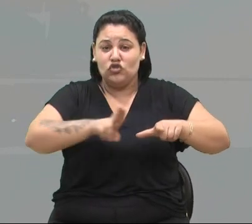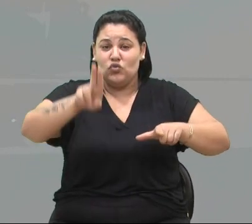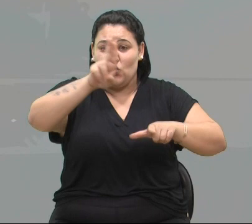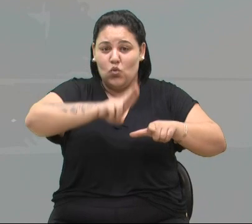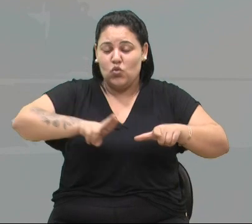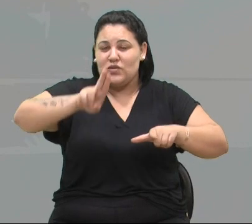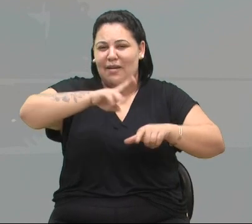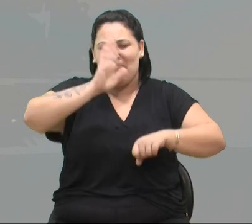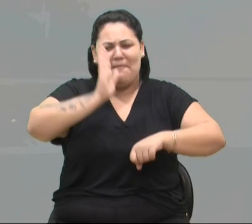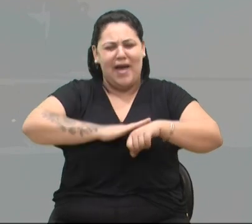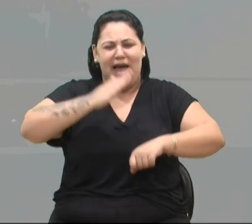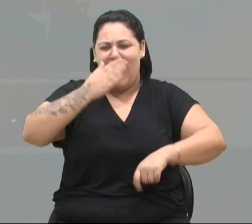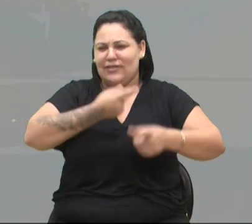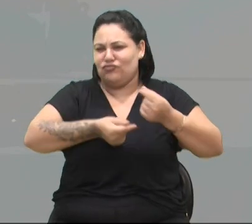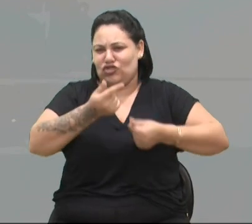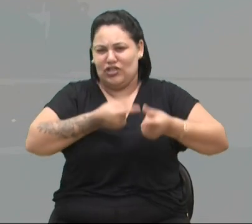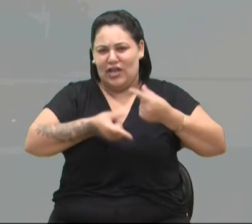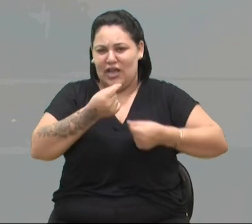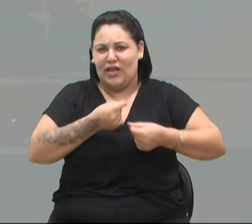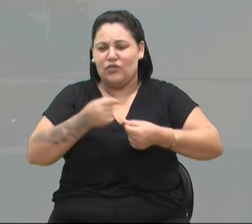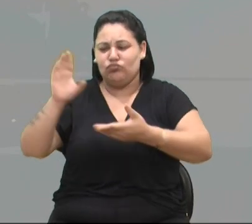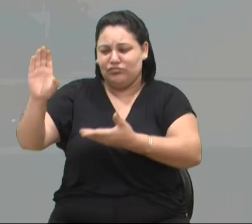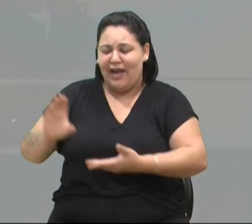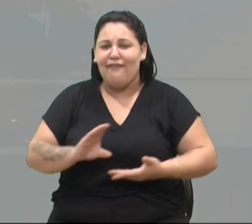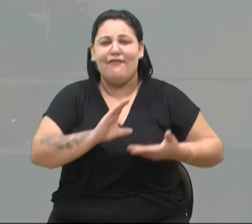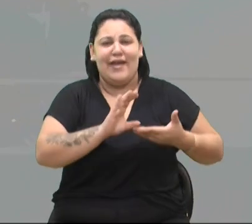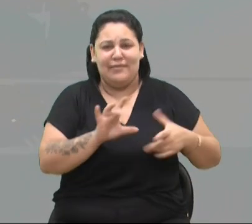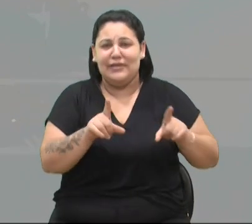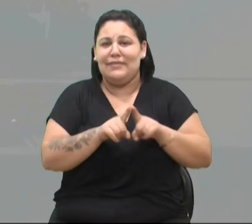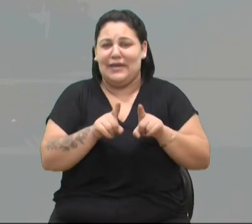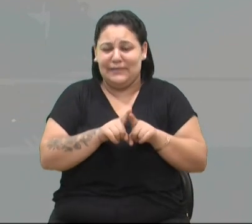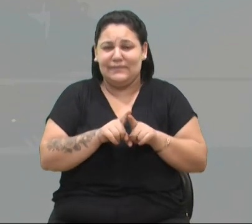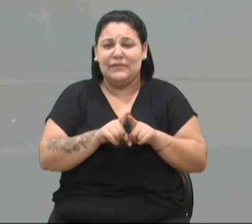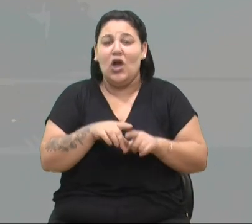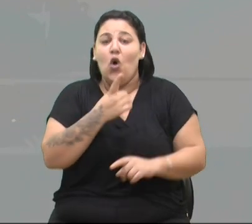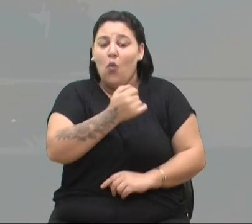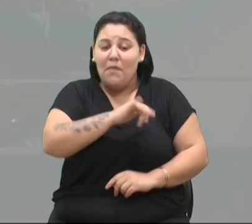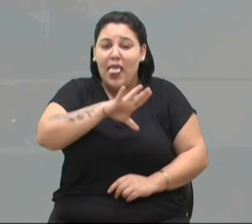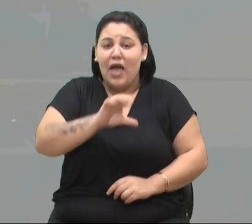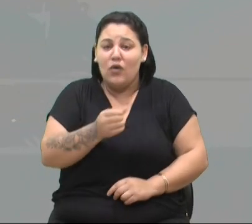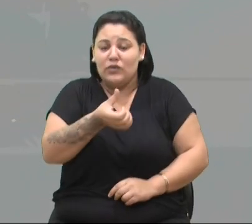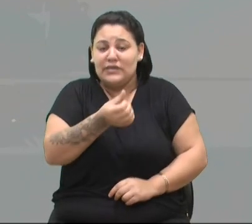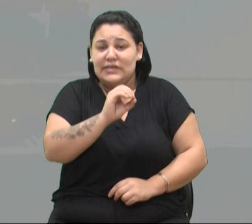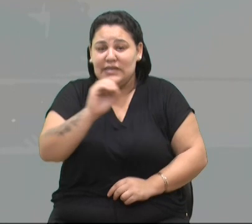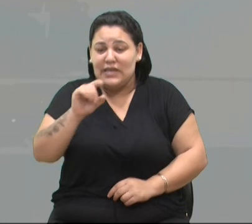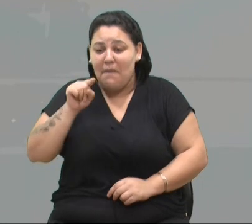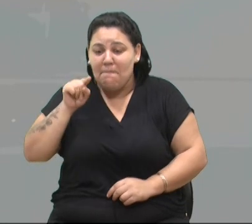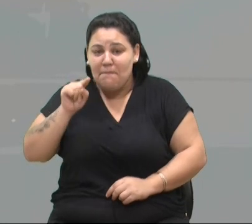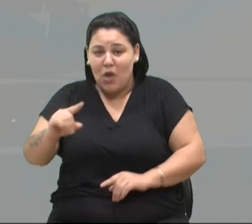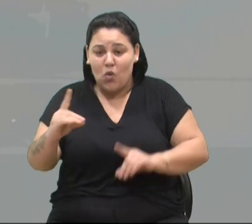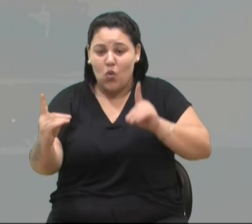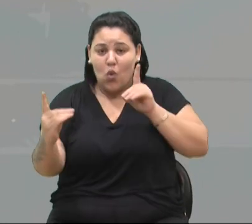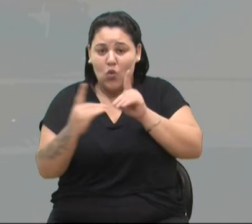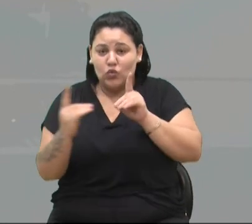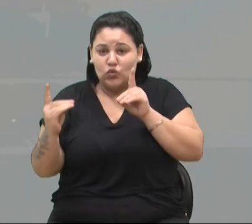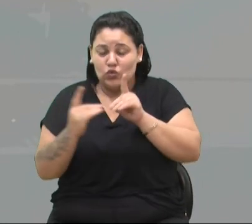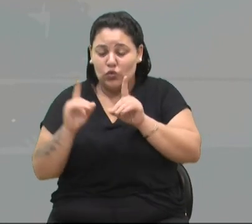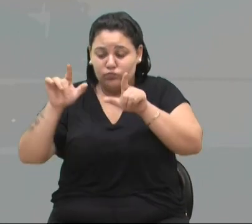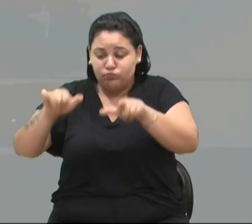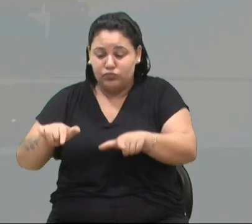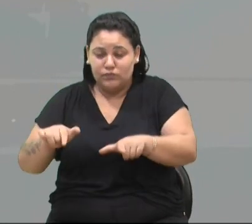grande parte dos nossos recursos, então, 1.600.000 consultas